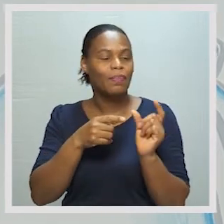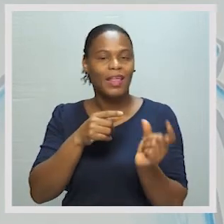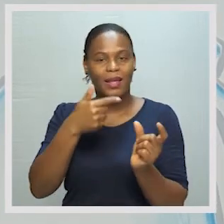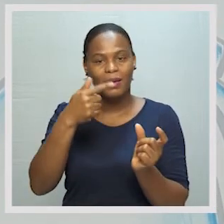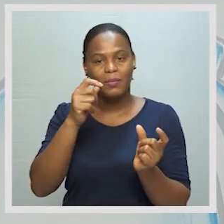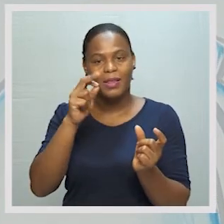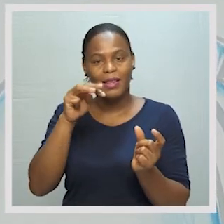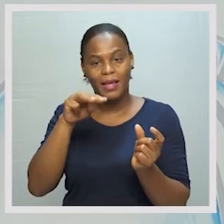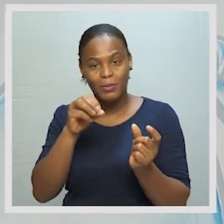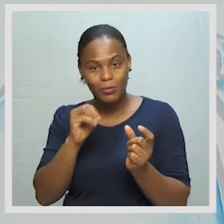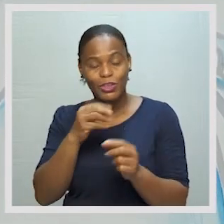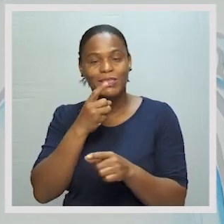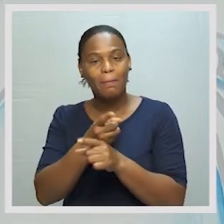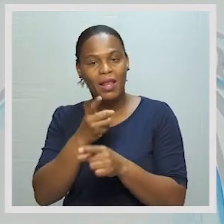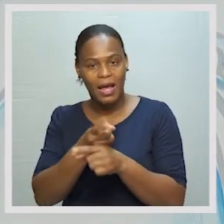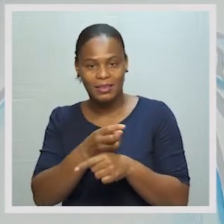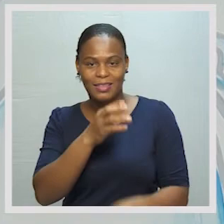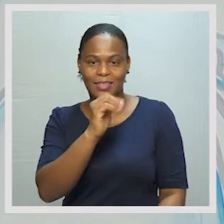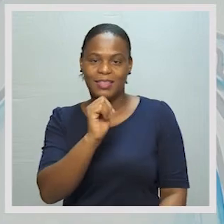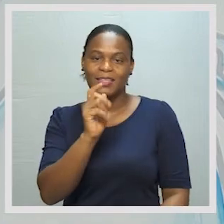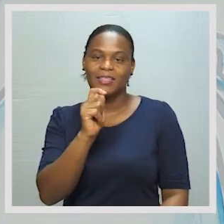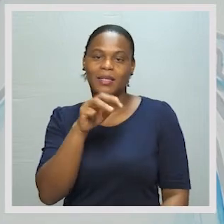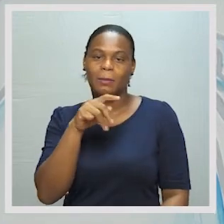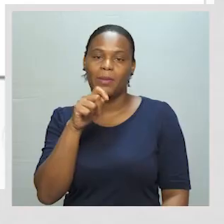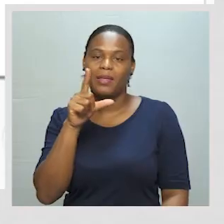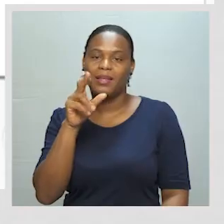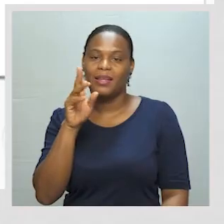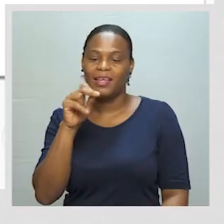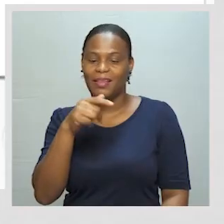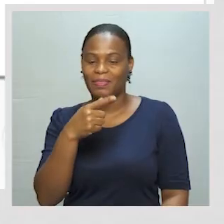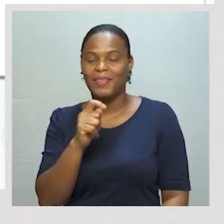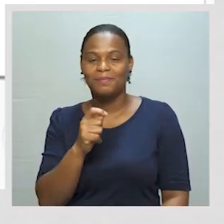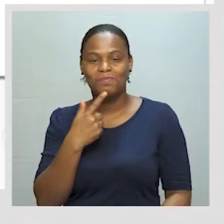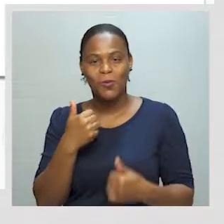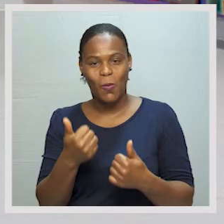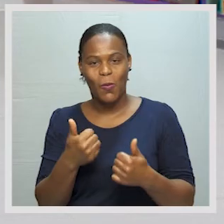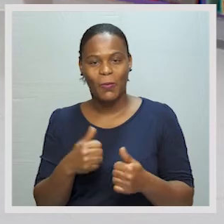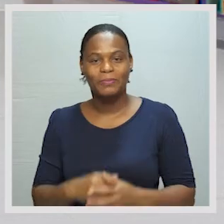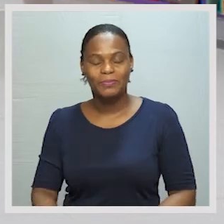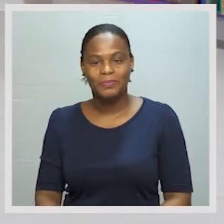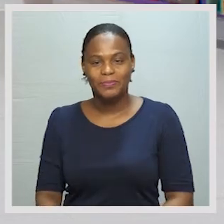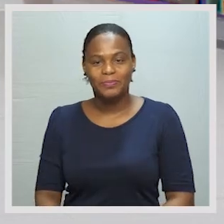termos semelhantes desta equação. Muito bem.